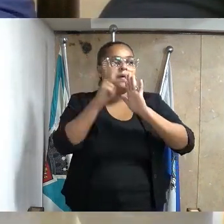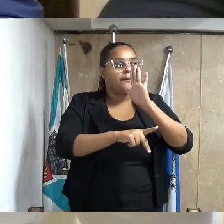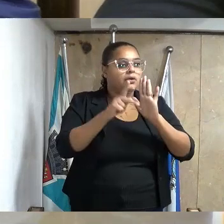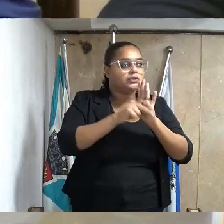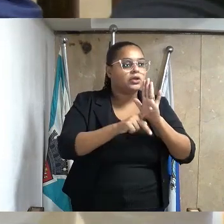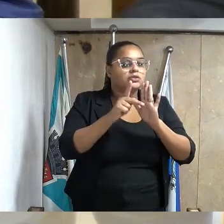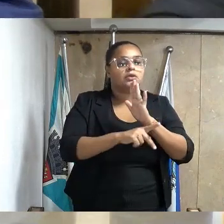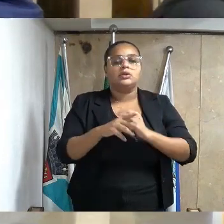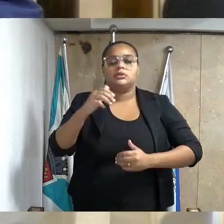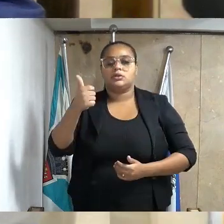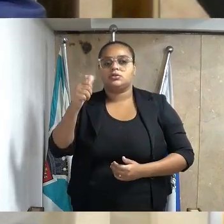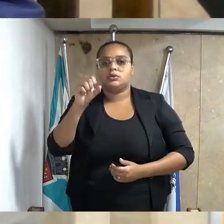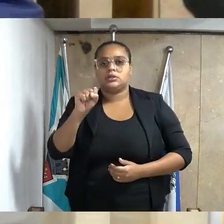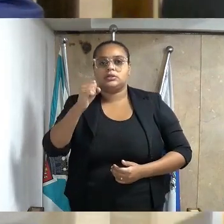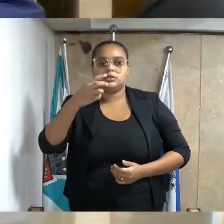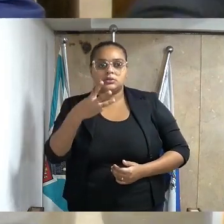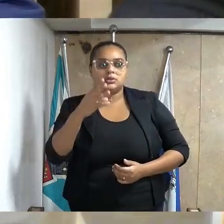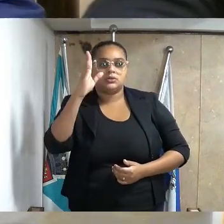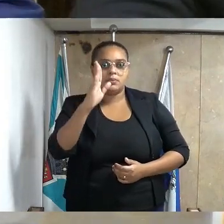lei